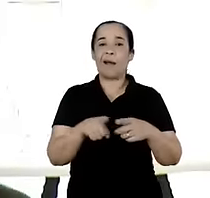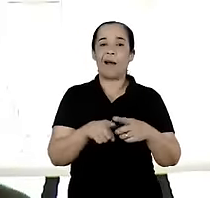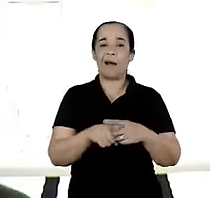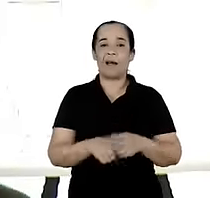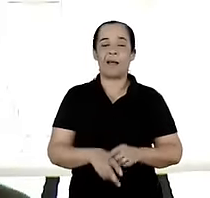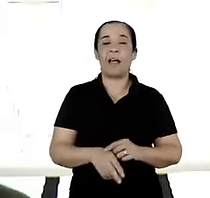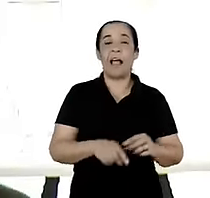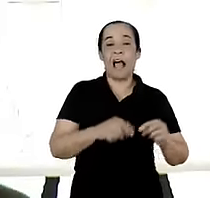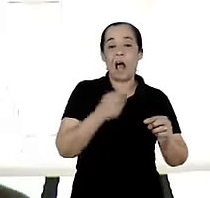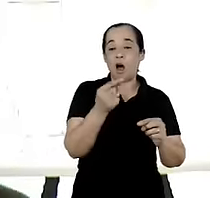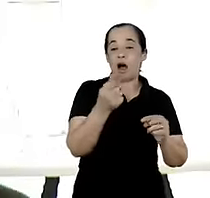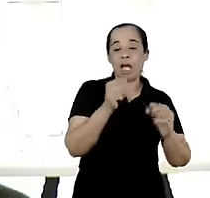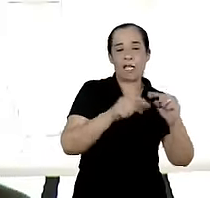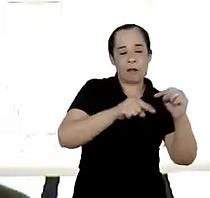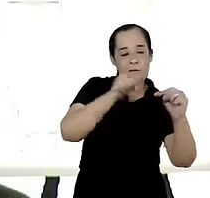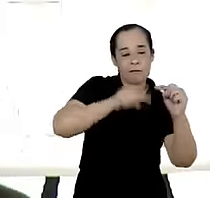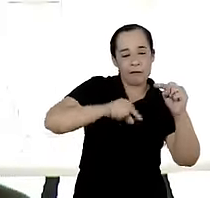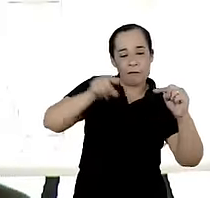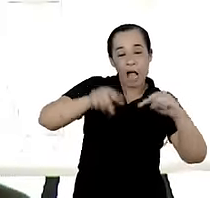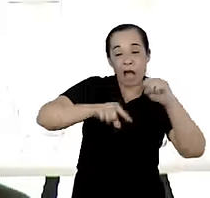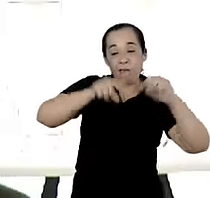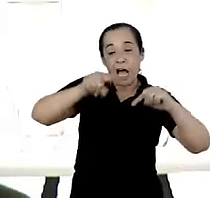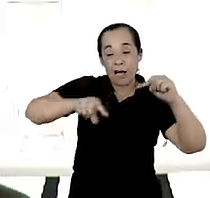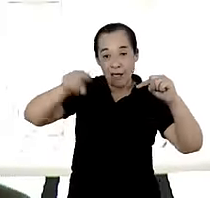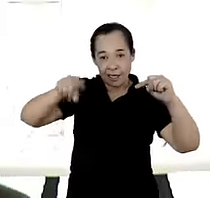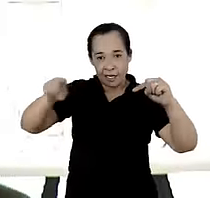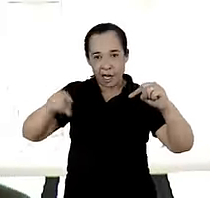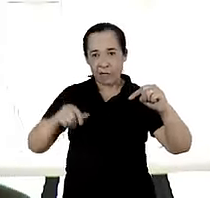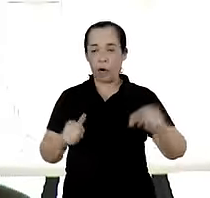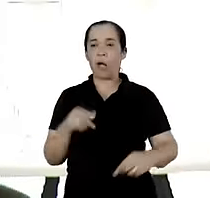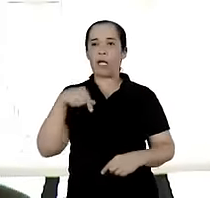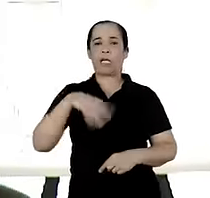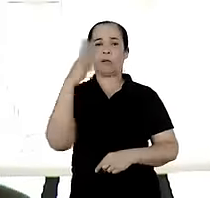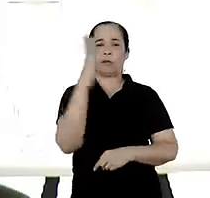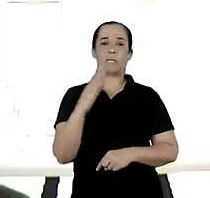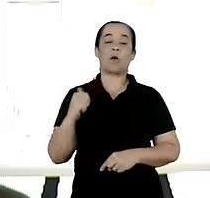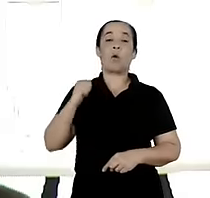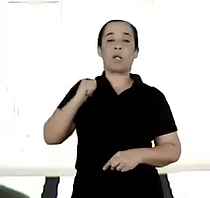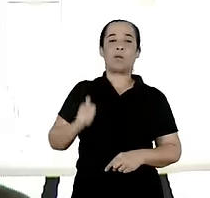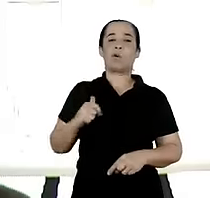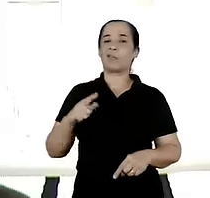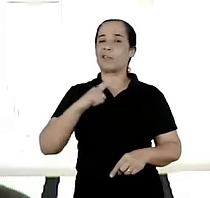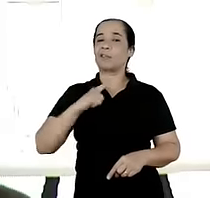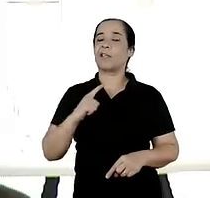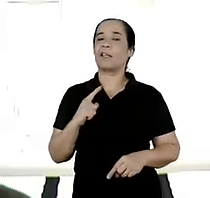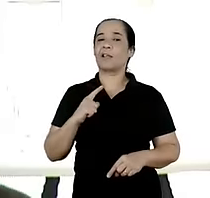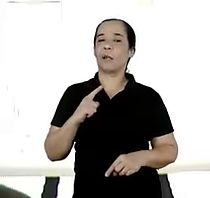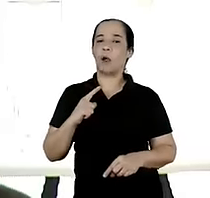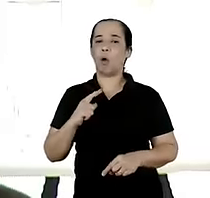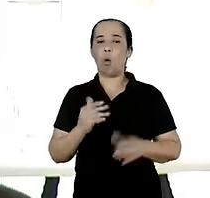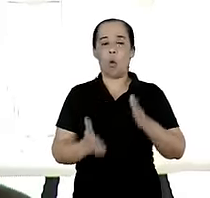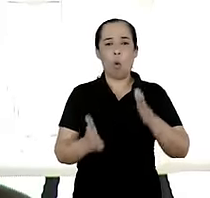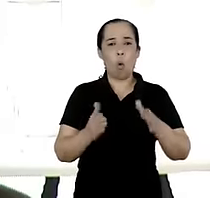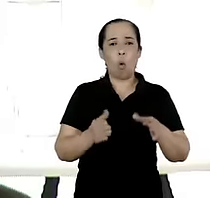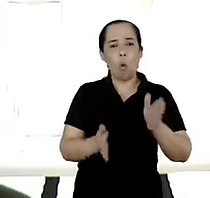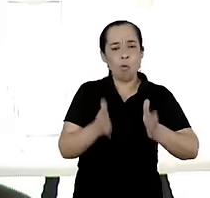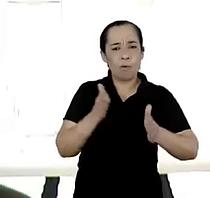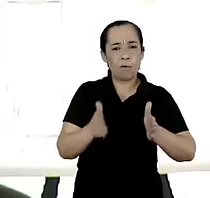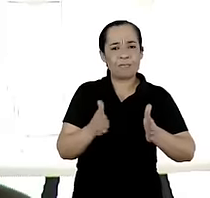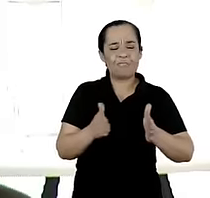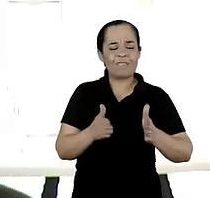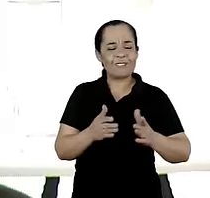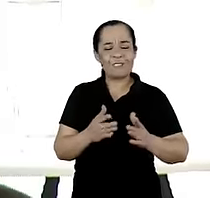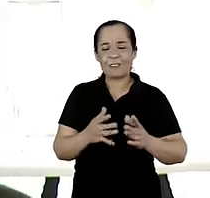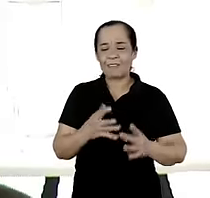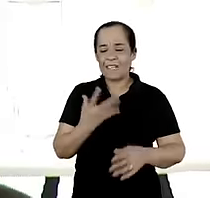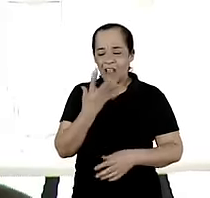a gente tem hoje principalmente no Brasil da bolsa a gente tem hoje um dos momentos de melor menor atratividade Por parte